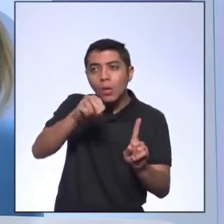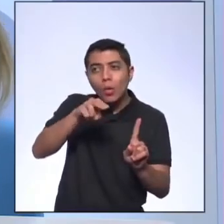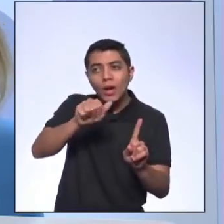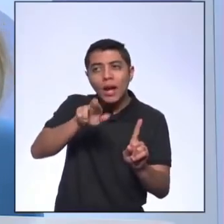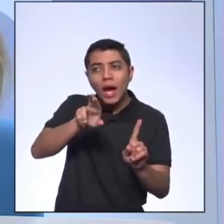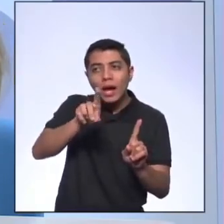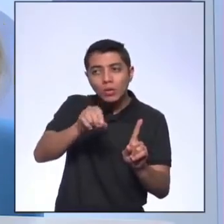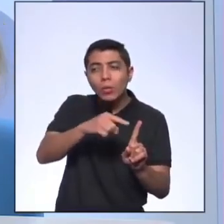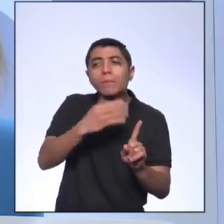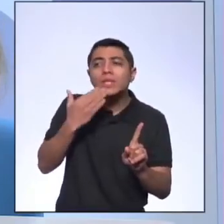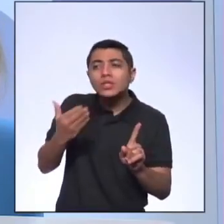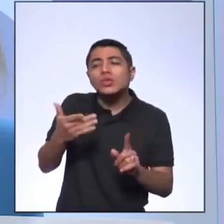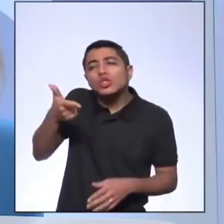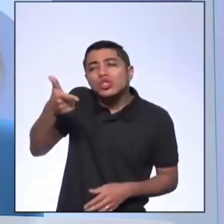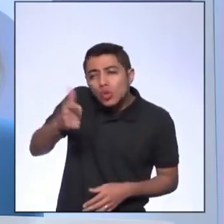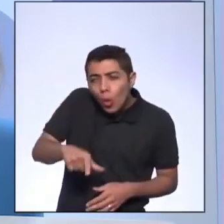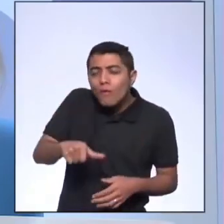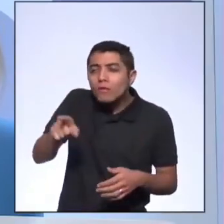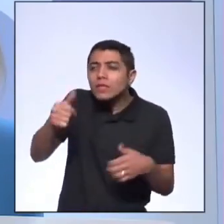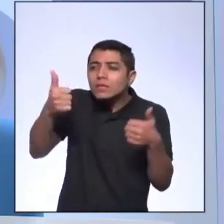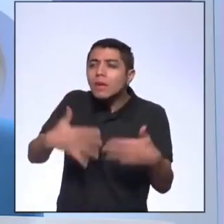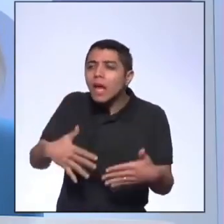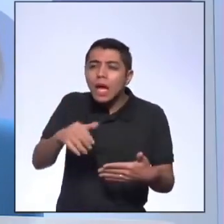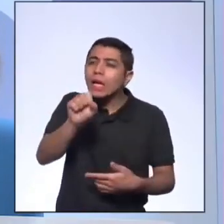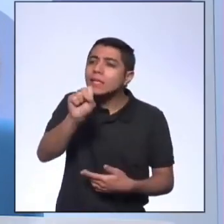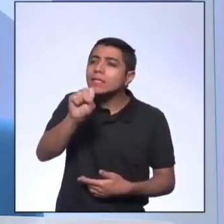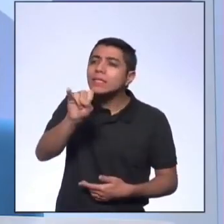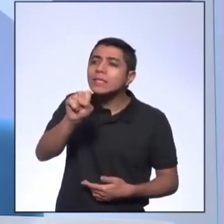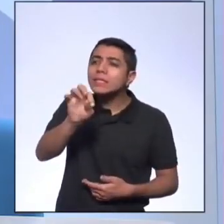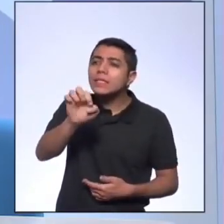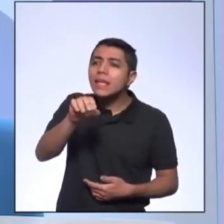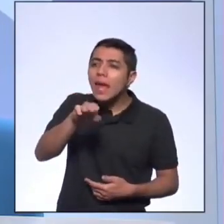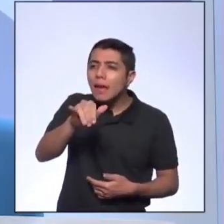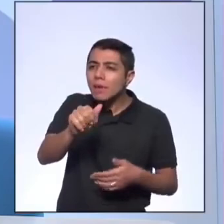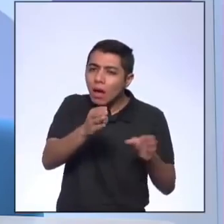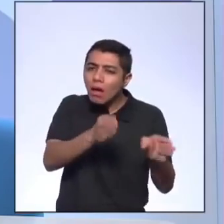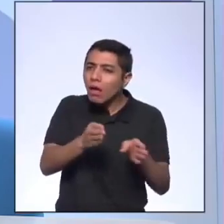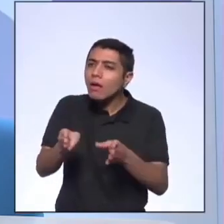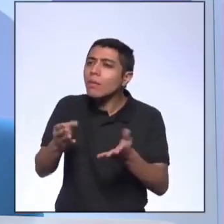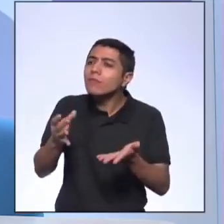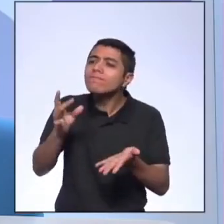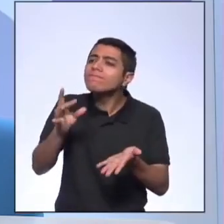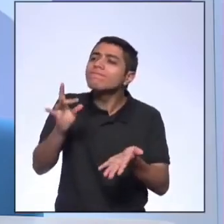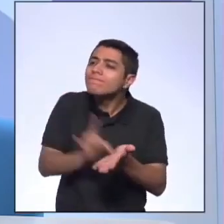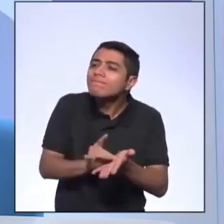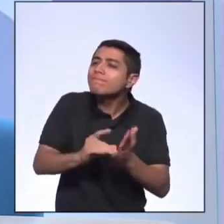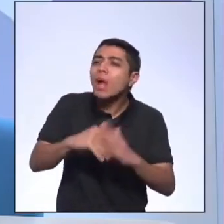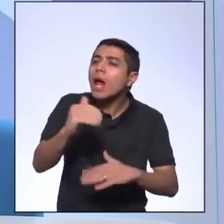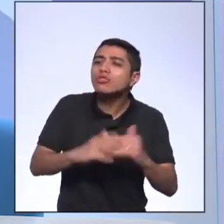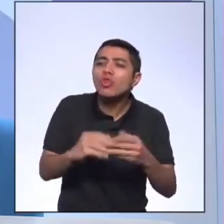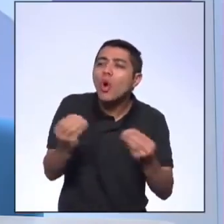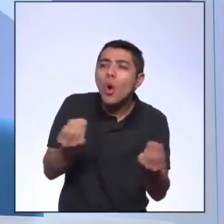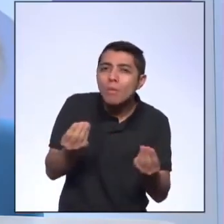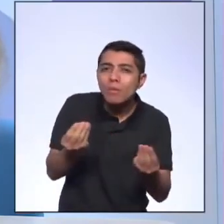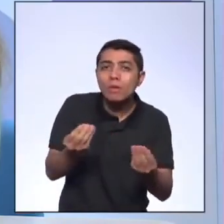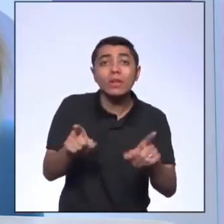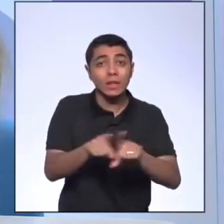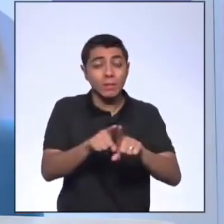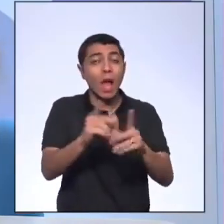ou a visão sistêmica na prática também. E alguns alunos estão pedindo para a gente revisar os desafios, se puder, por